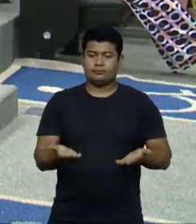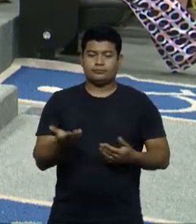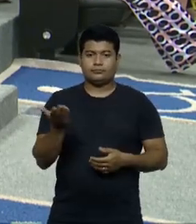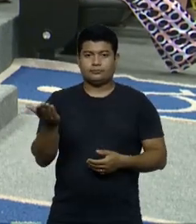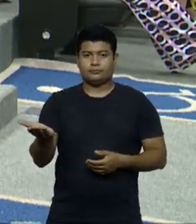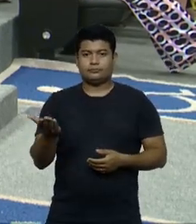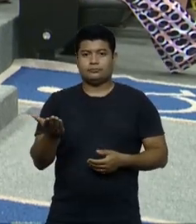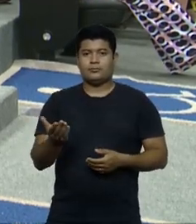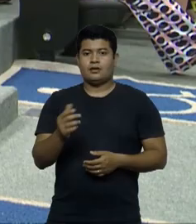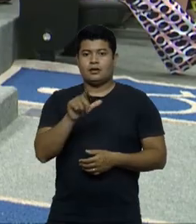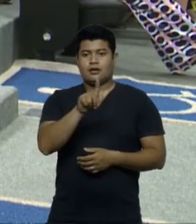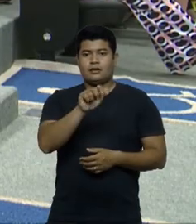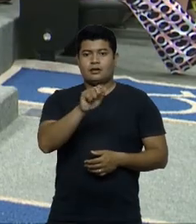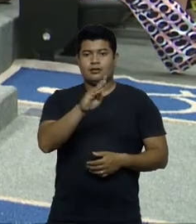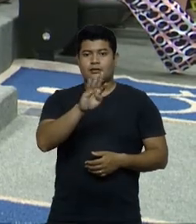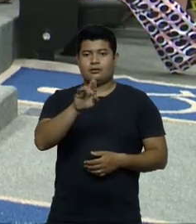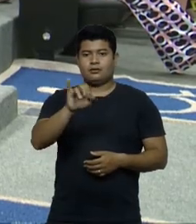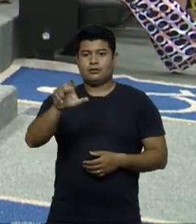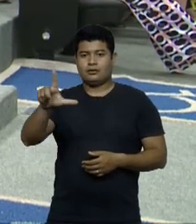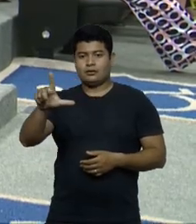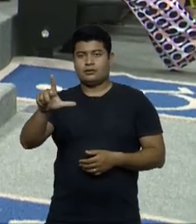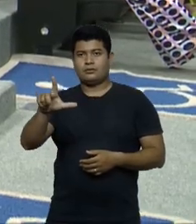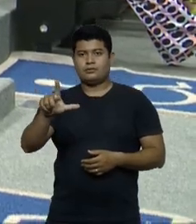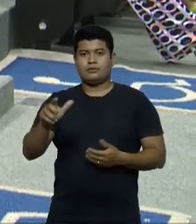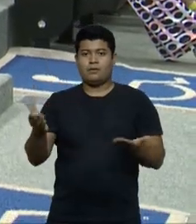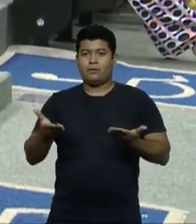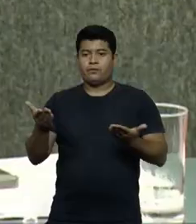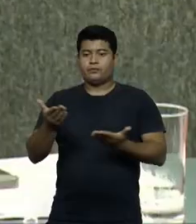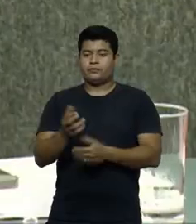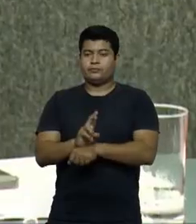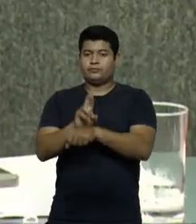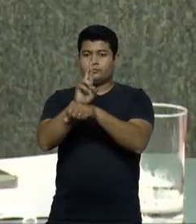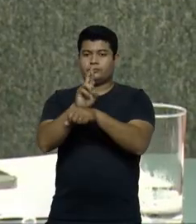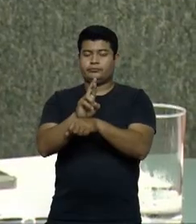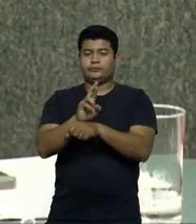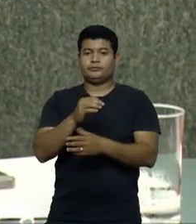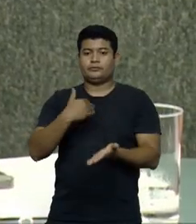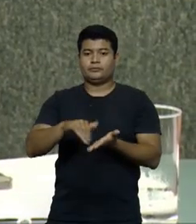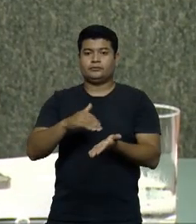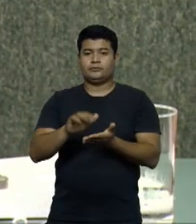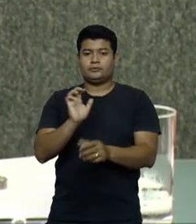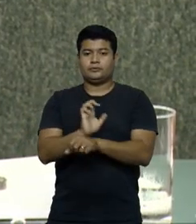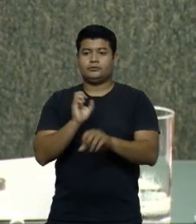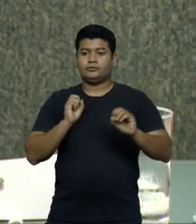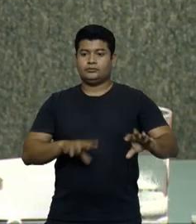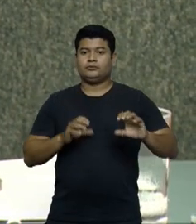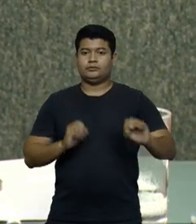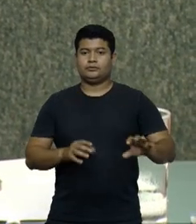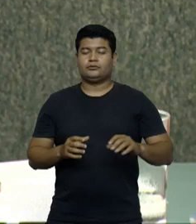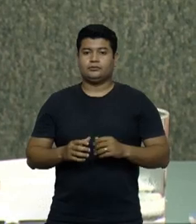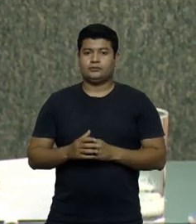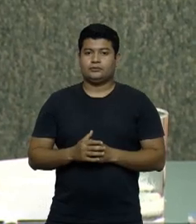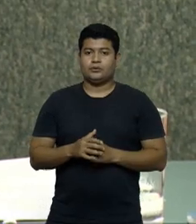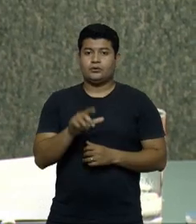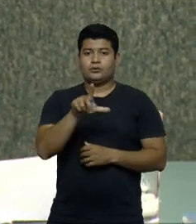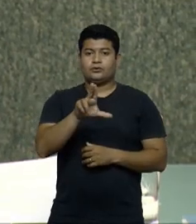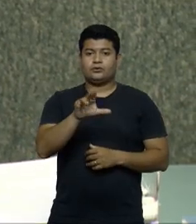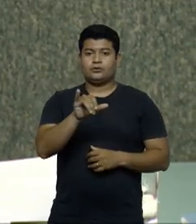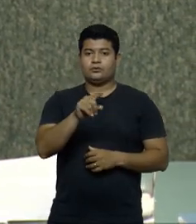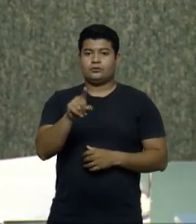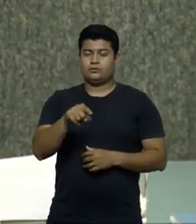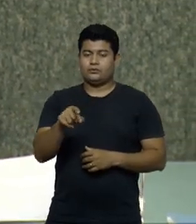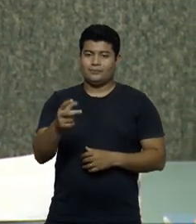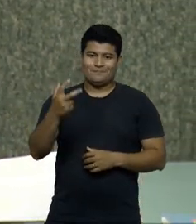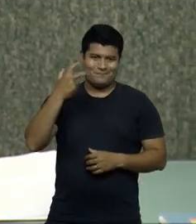ao Gabriel Damasco que está neste ato representando o secretário de Estado da Educação Luiz Fernando Cardoso Vampiro